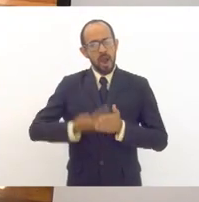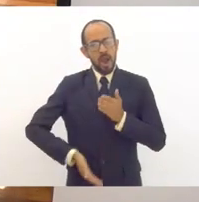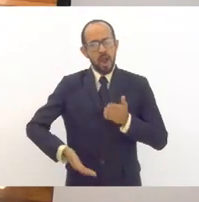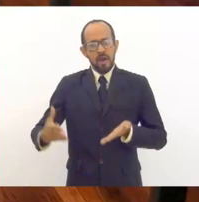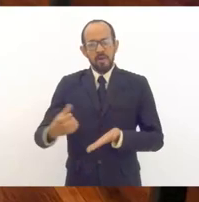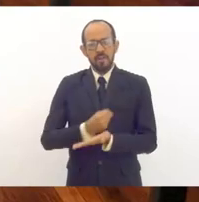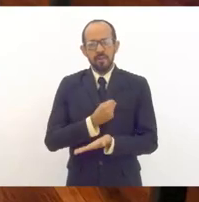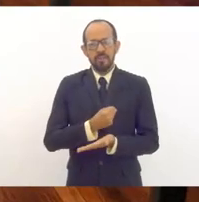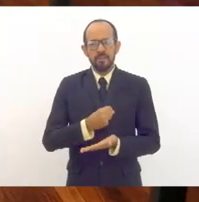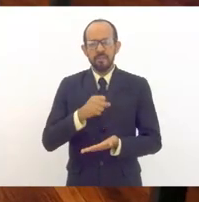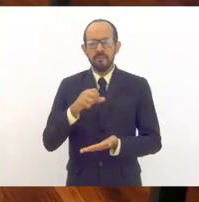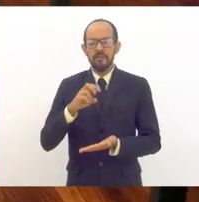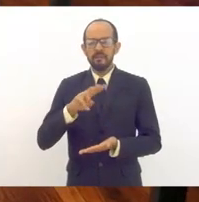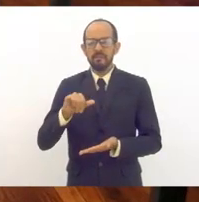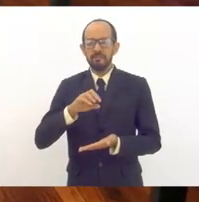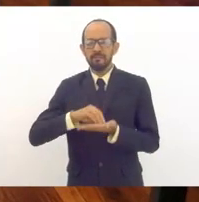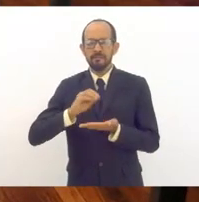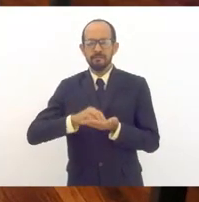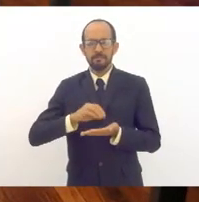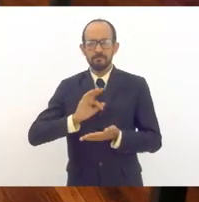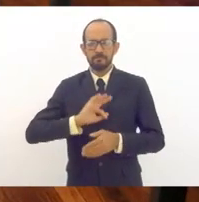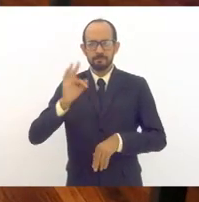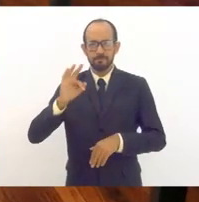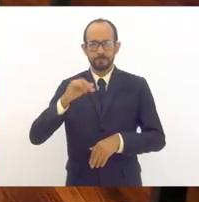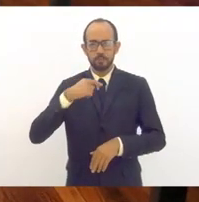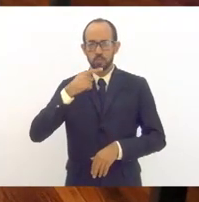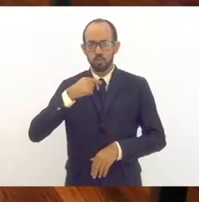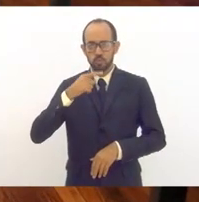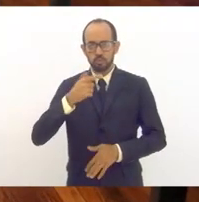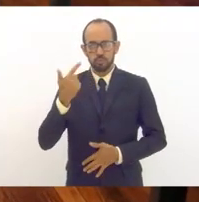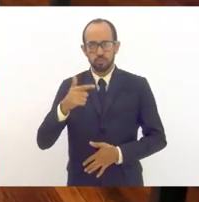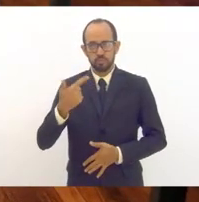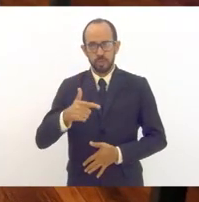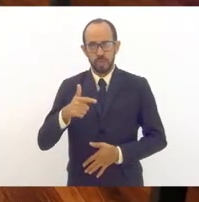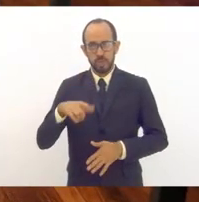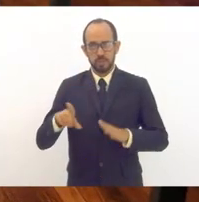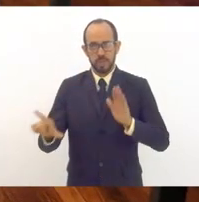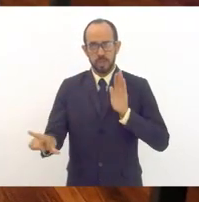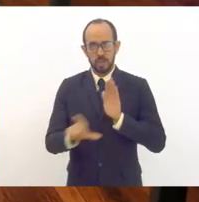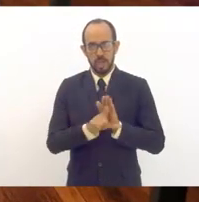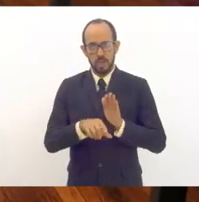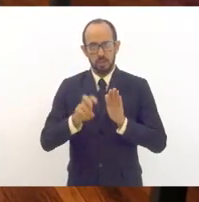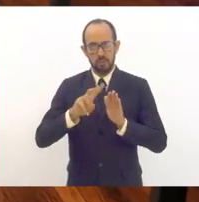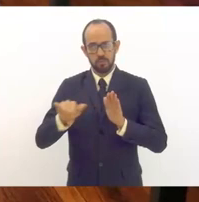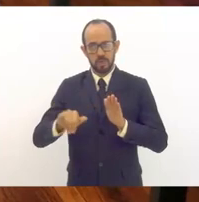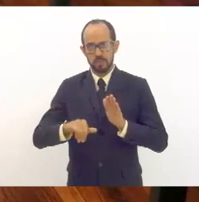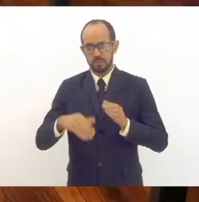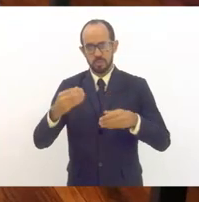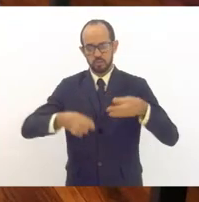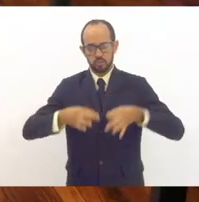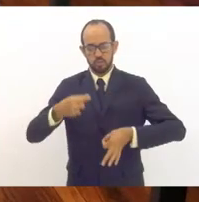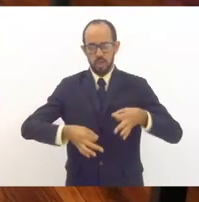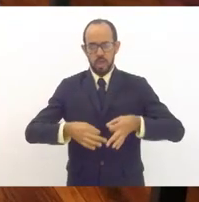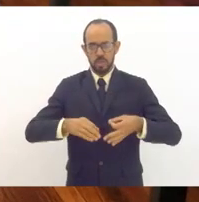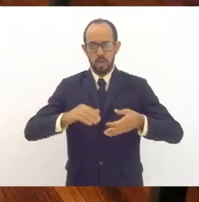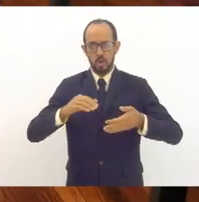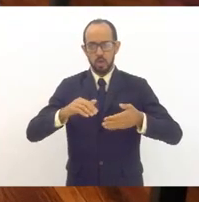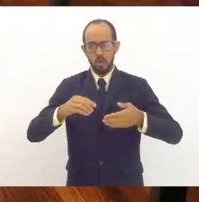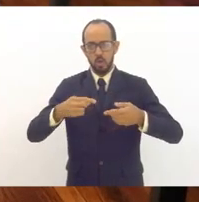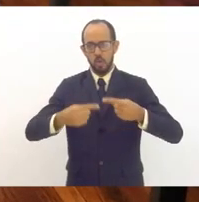no futuro e é fato eu não tenho dúvida que essa linha vai ser julgada Incondicional porque não pode